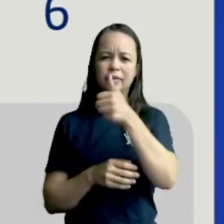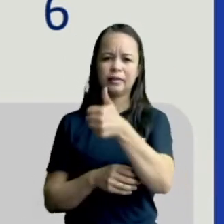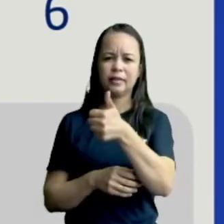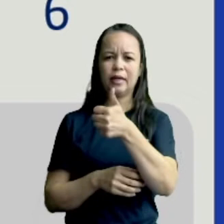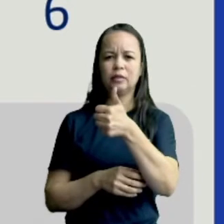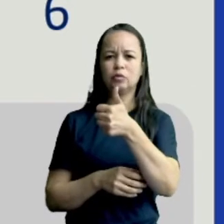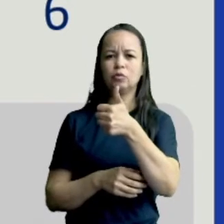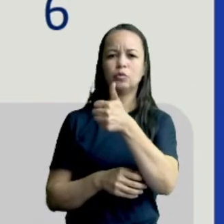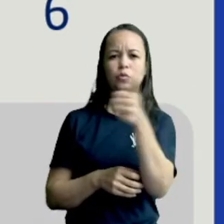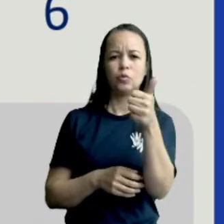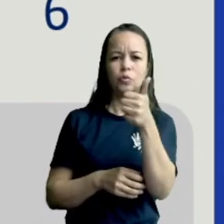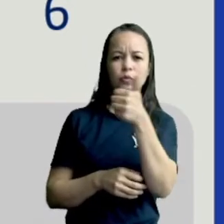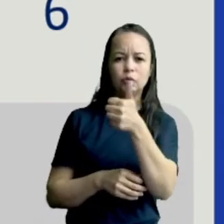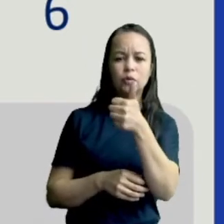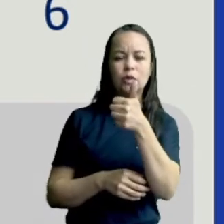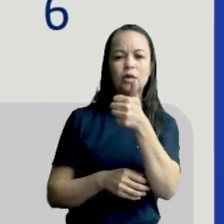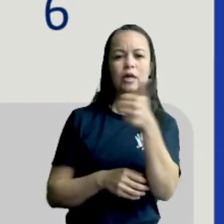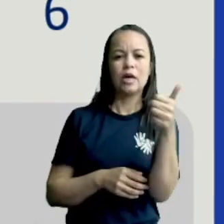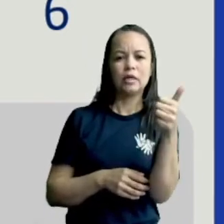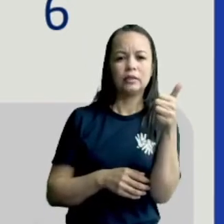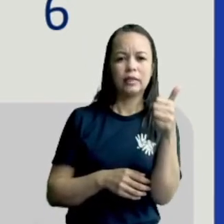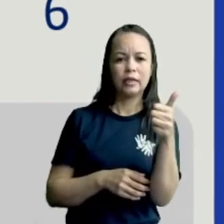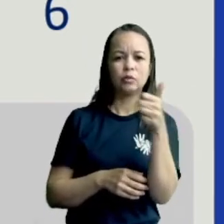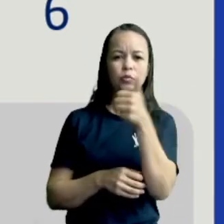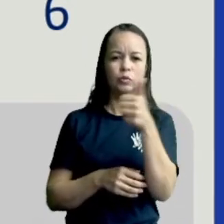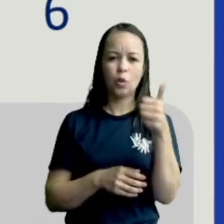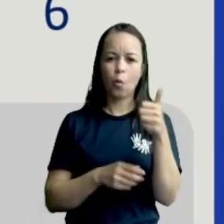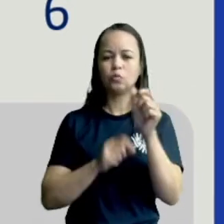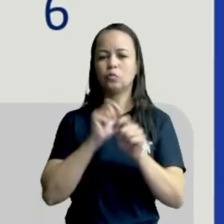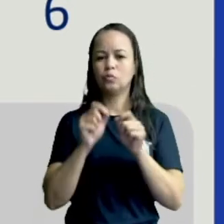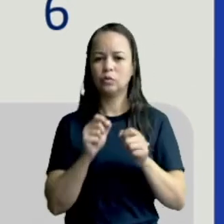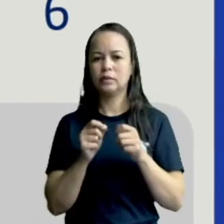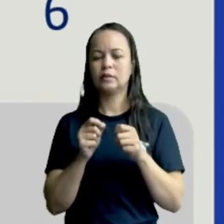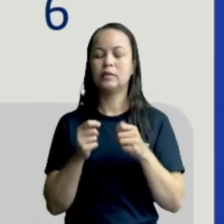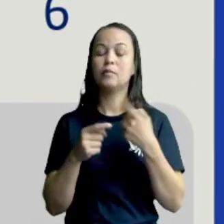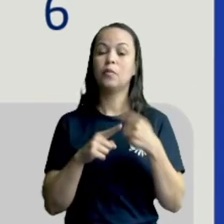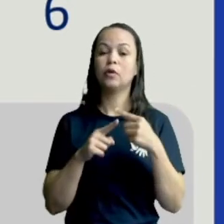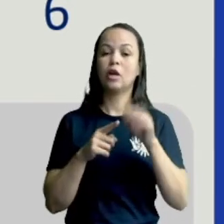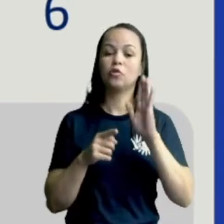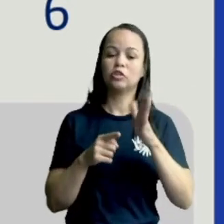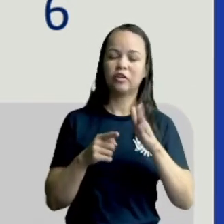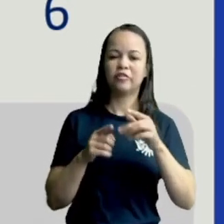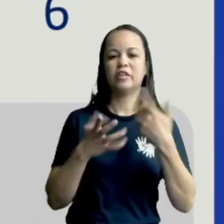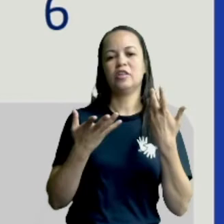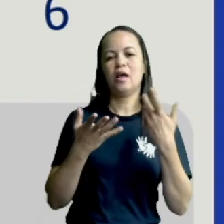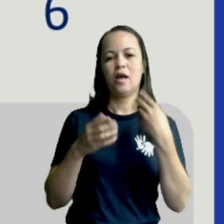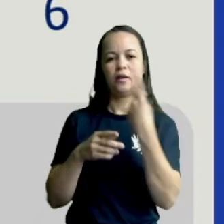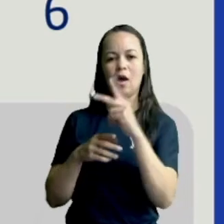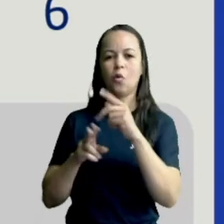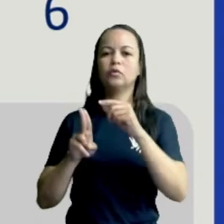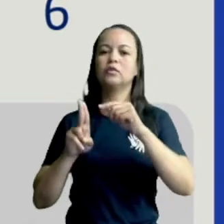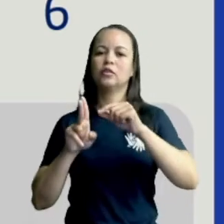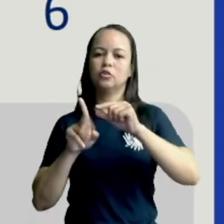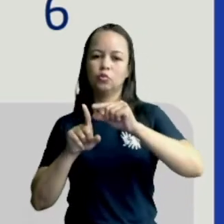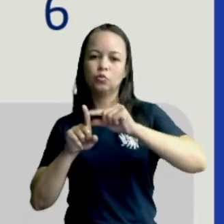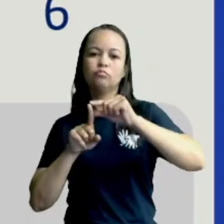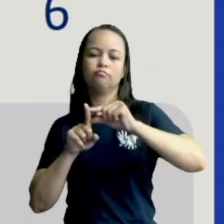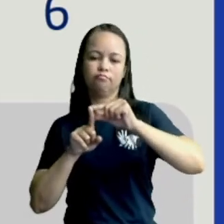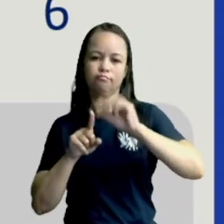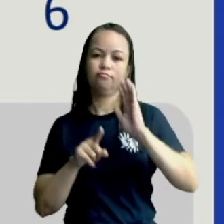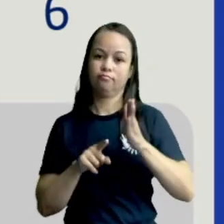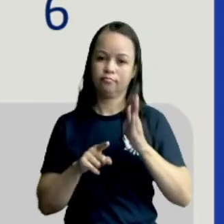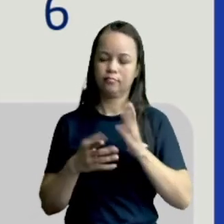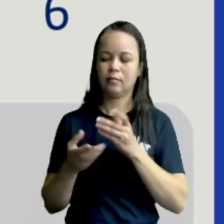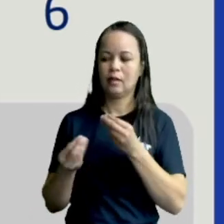111 para fazer, né, a representação, porque eu já fiz lá com a ordem das unidades. Então, vamos representar como se na ordem das dezenas